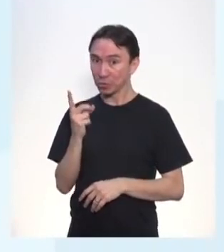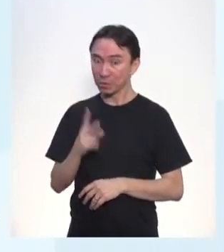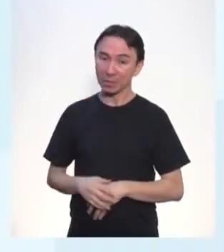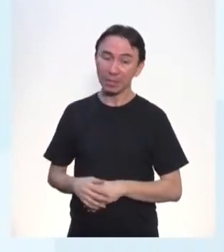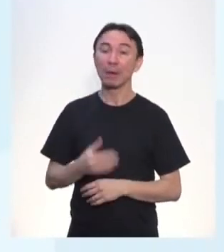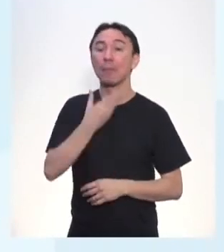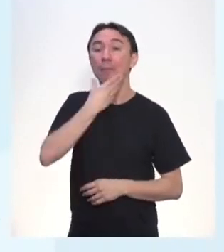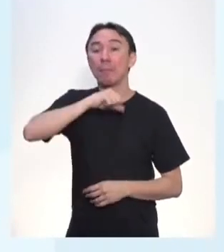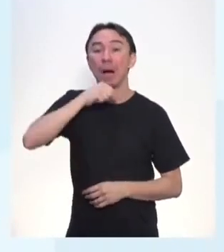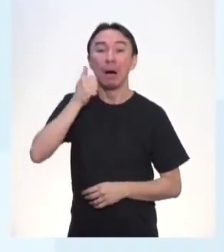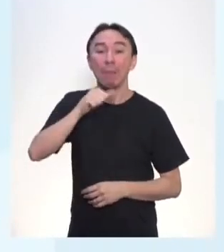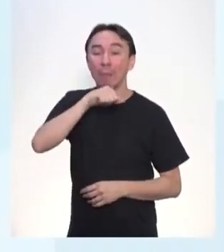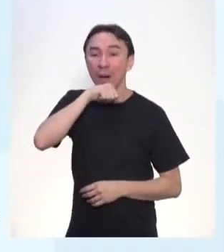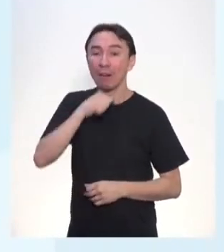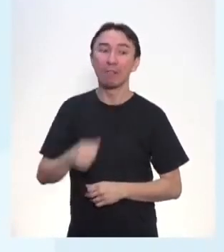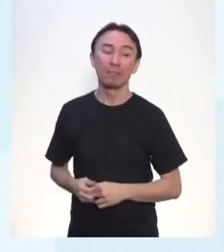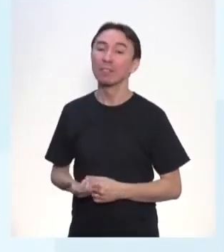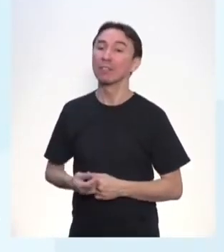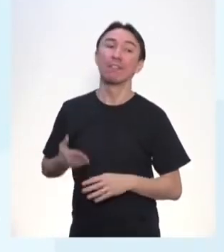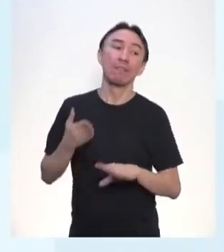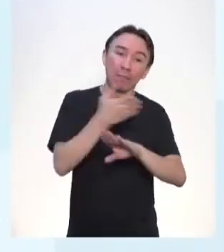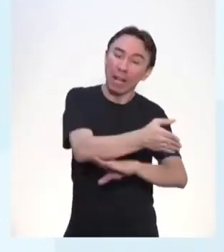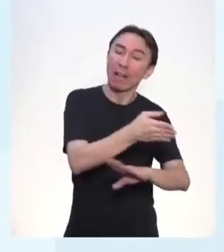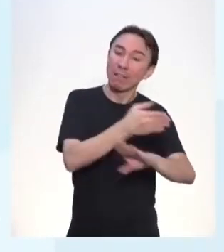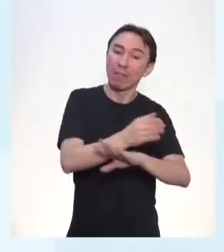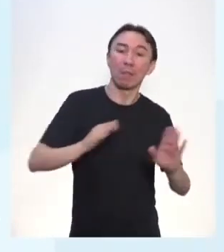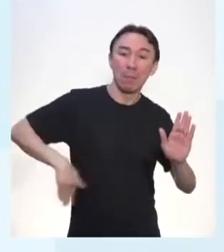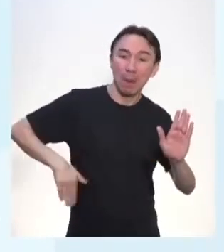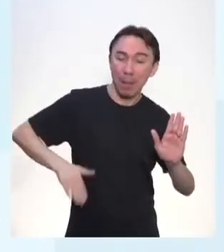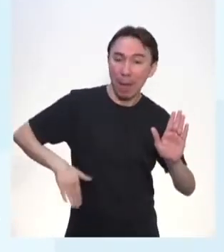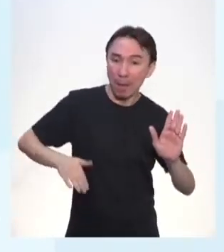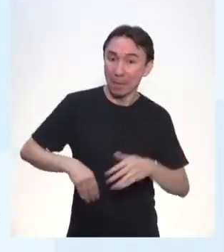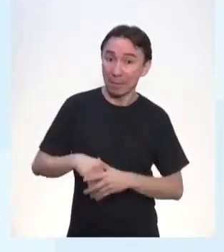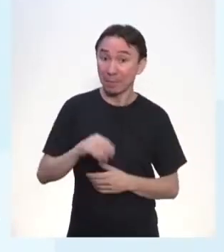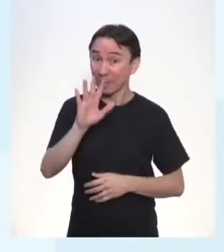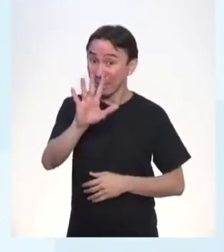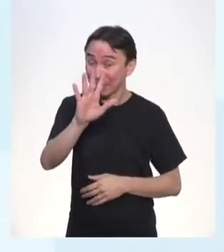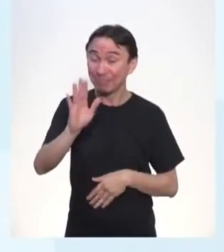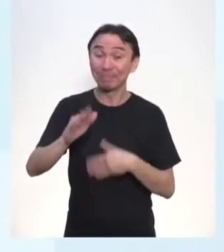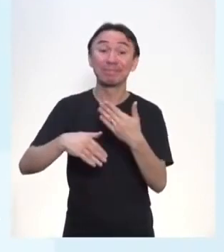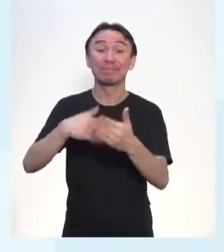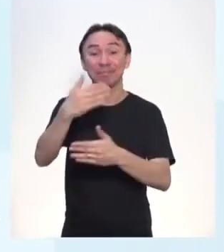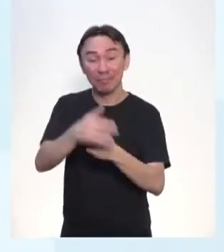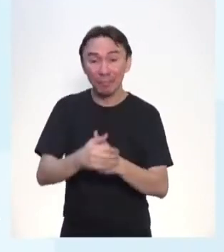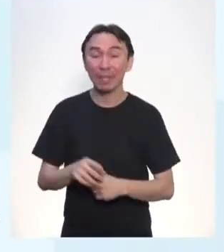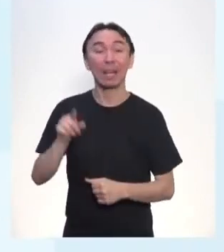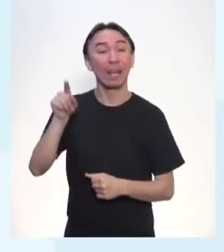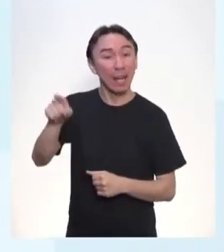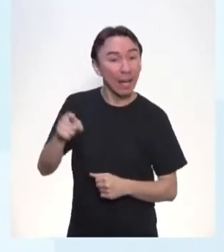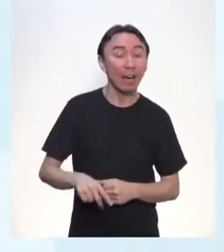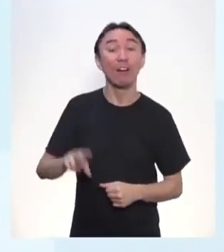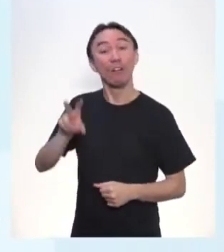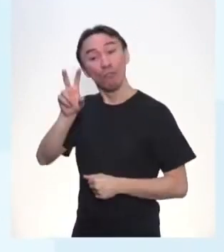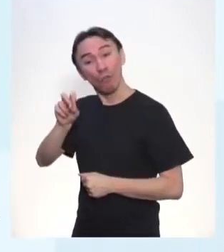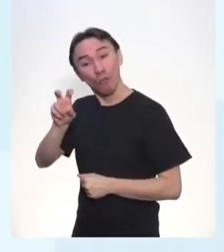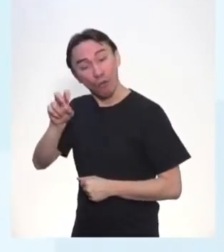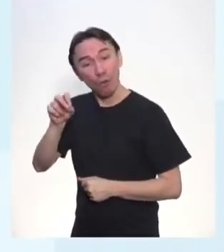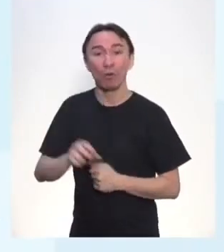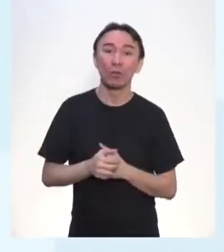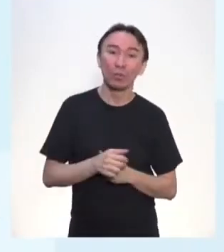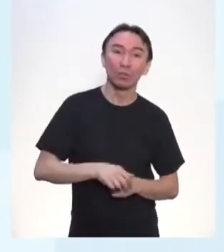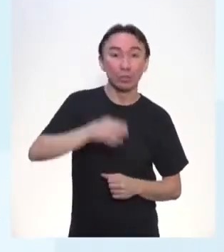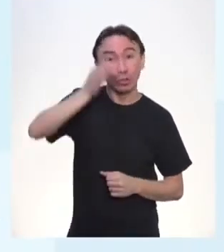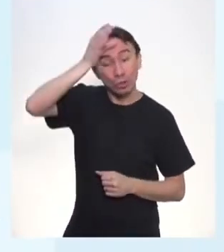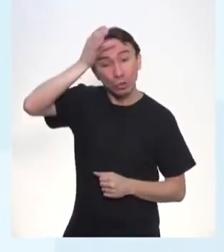pais. Um belo dia, Mateus recebeu a visita do seu avô, do seu tio